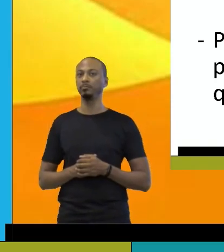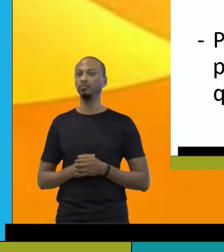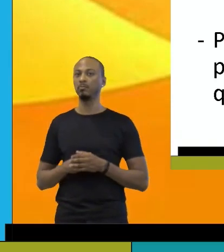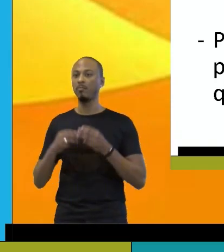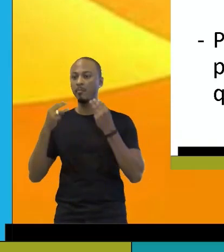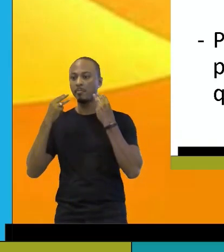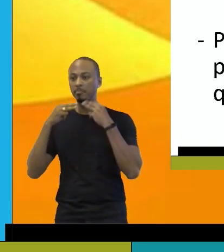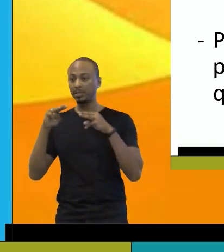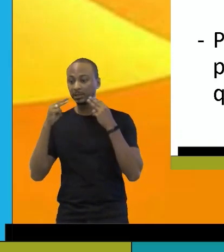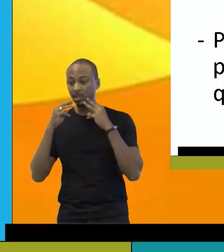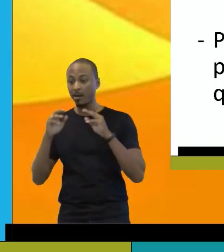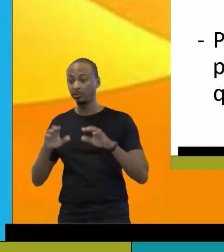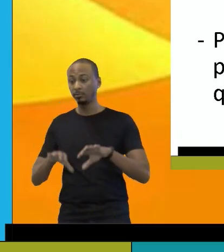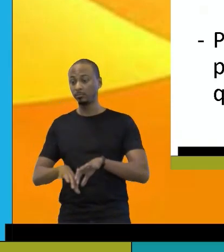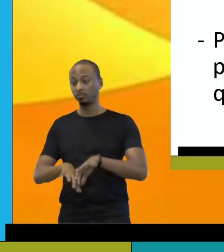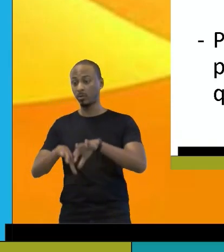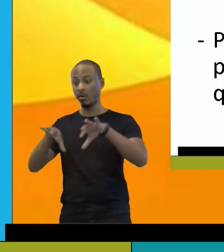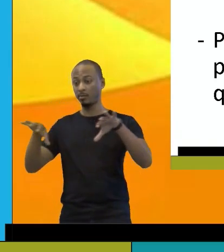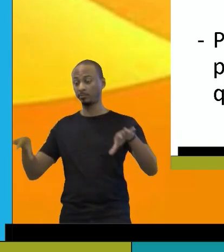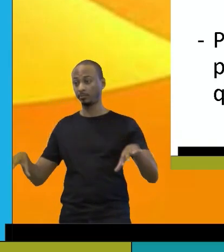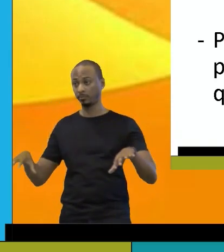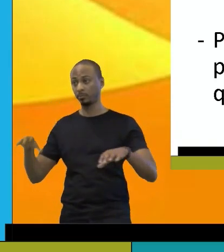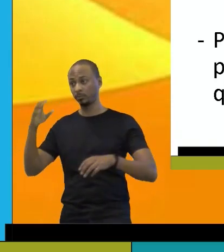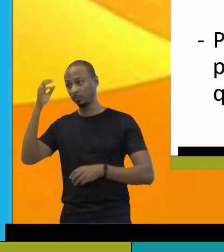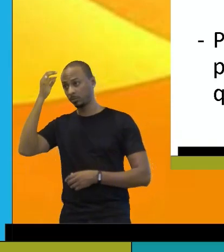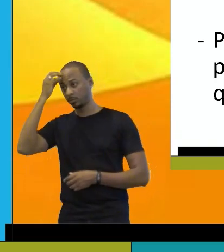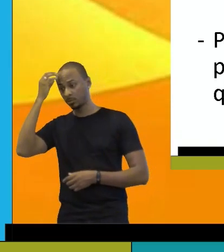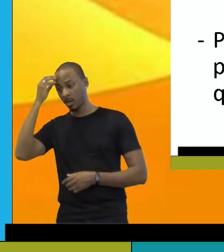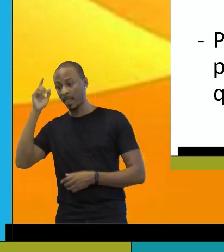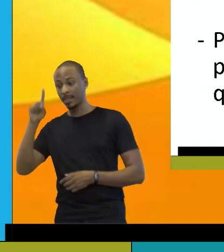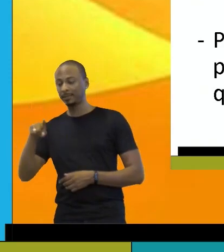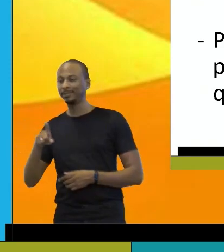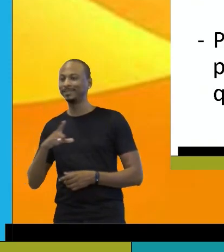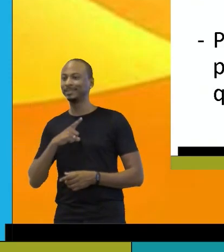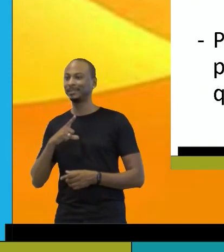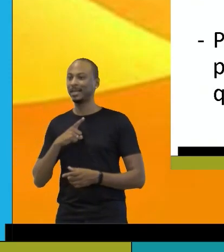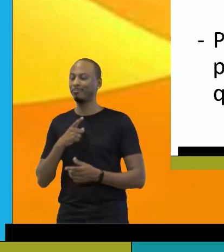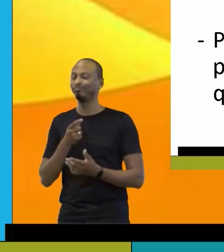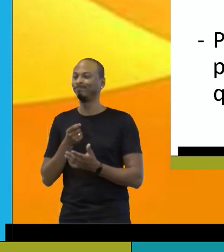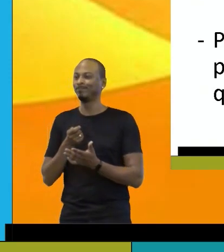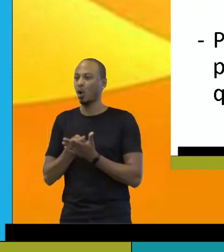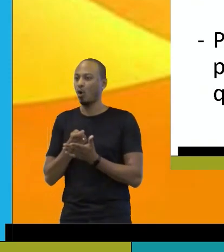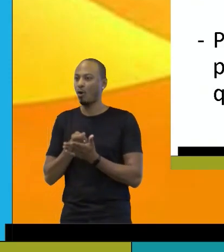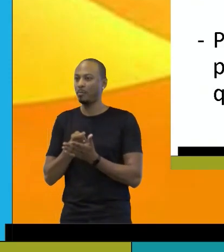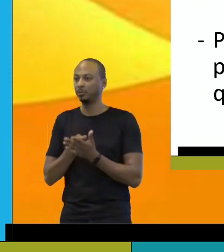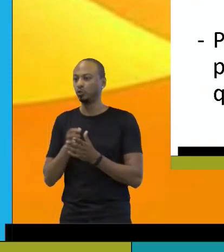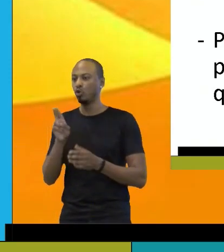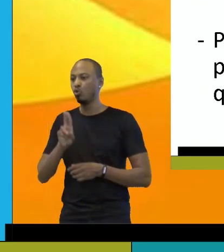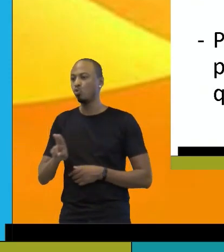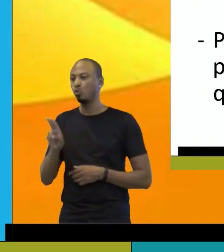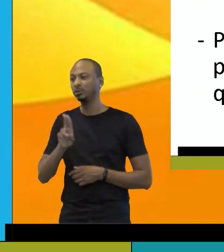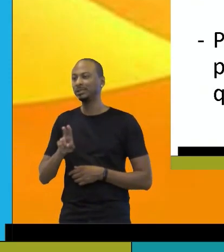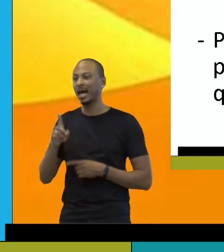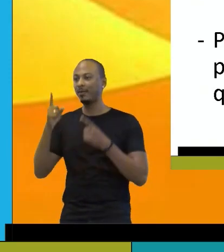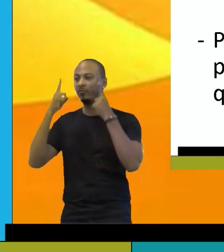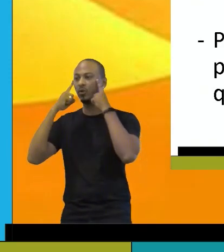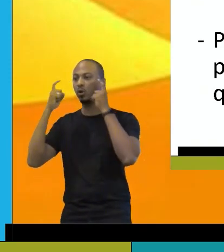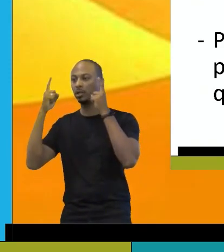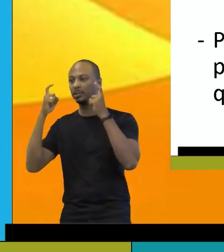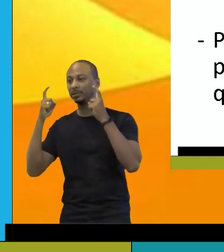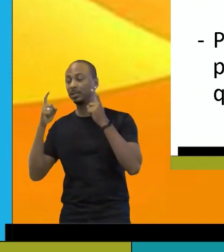Maquiavel distingue o príncipe de virtude que é forçado pela necessidade a usar da violência visando ao bem